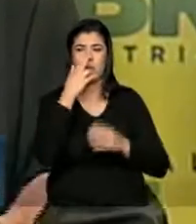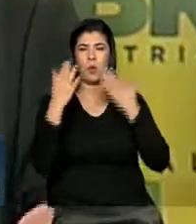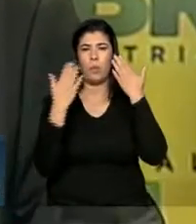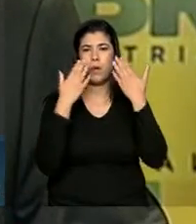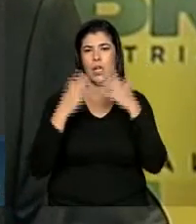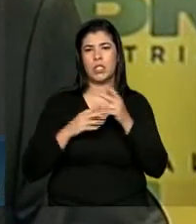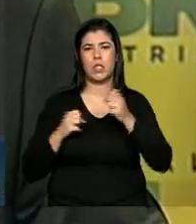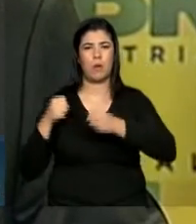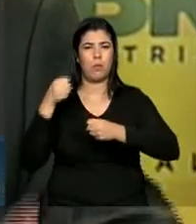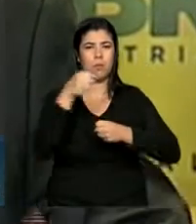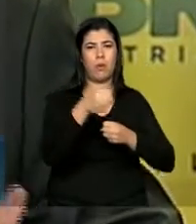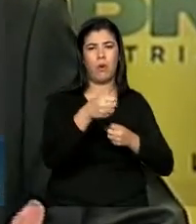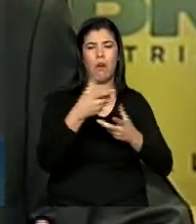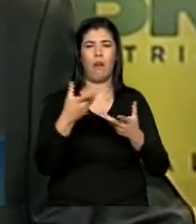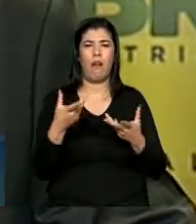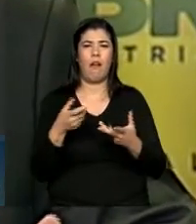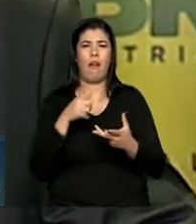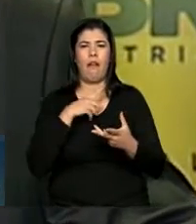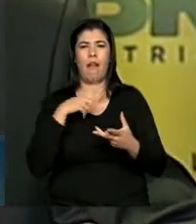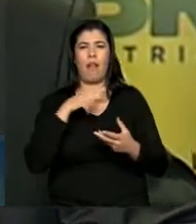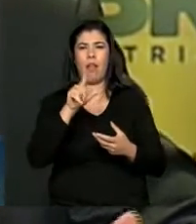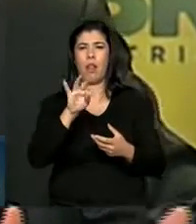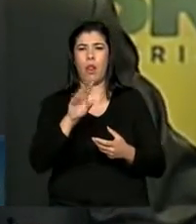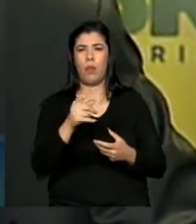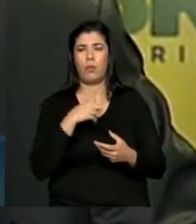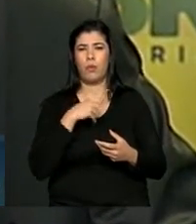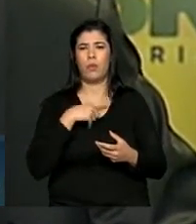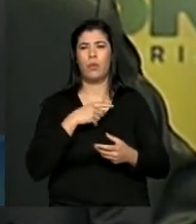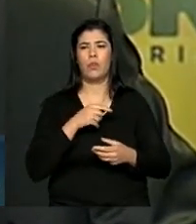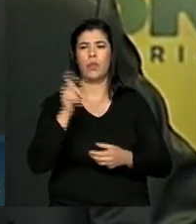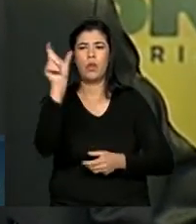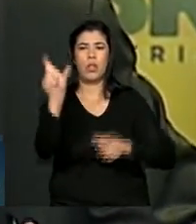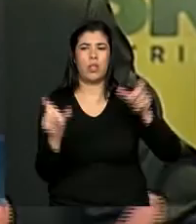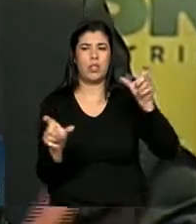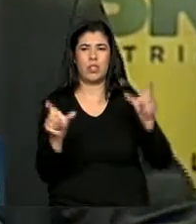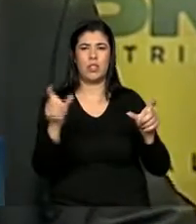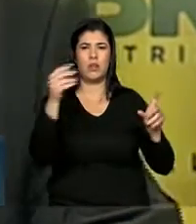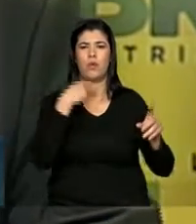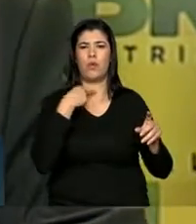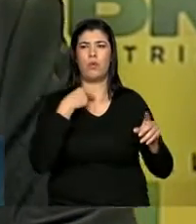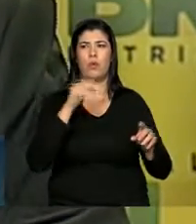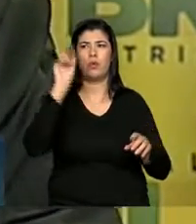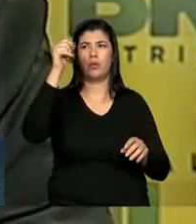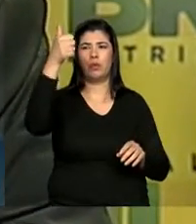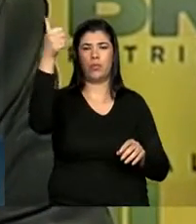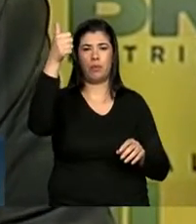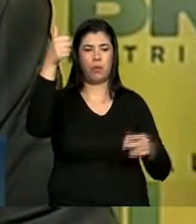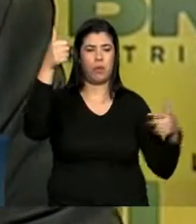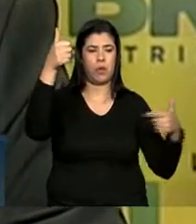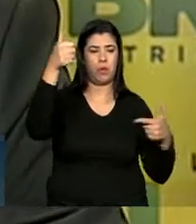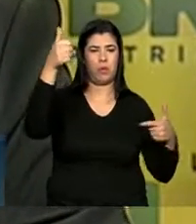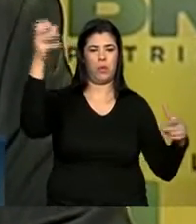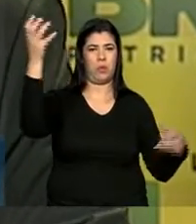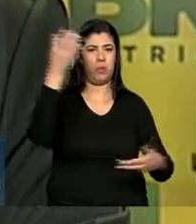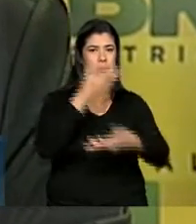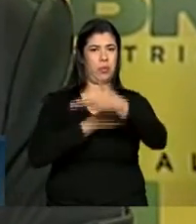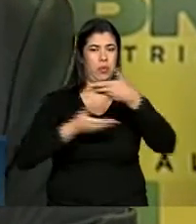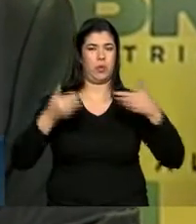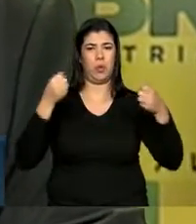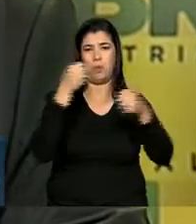peso, é o que a gente faz na educação. A gente não faz isso em outras aberturas. Percebe? Então, não se trata